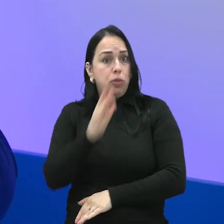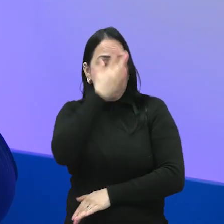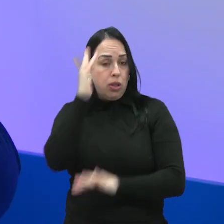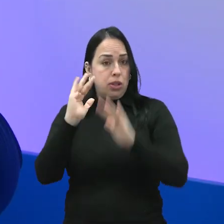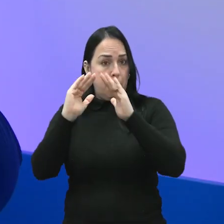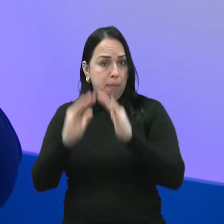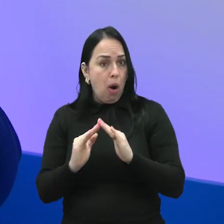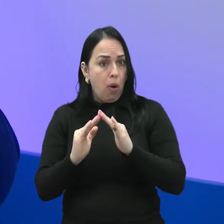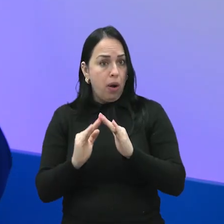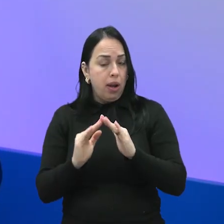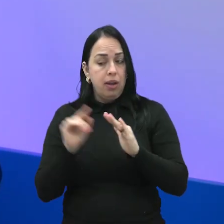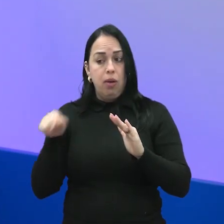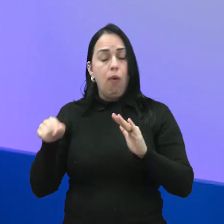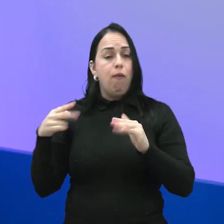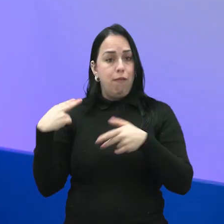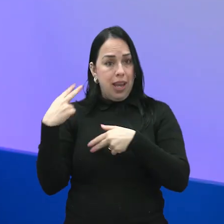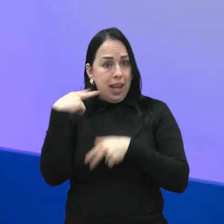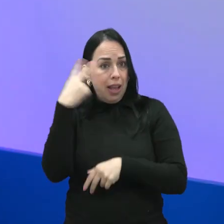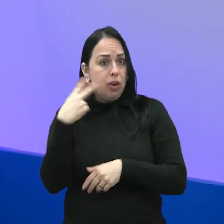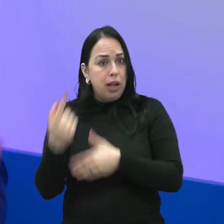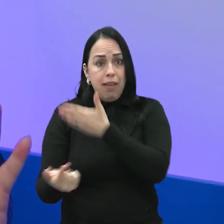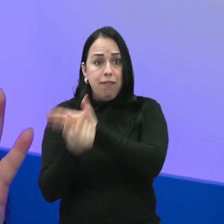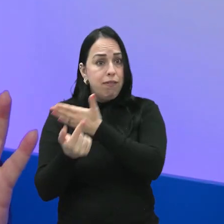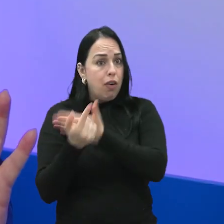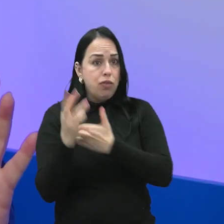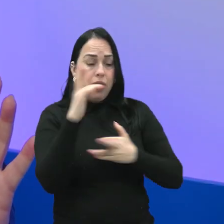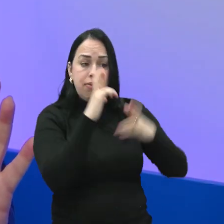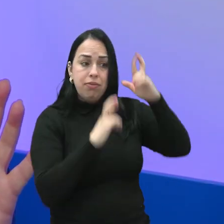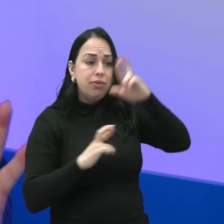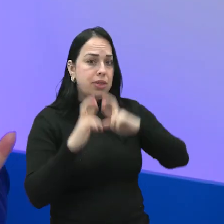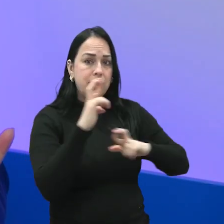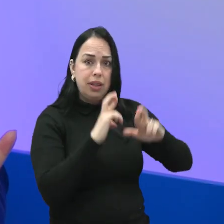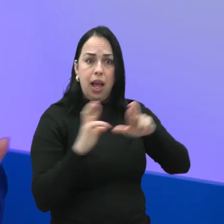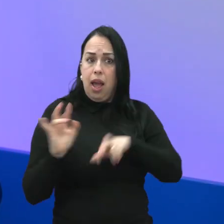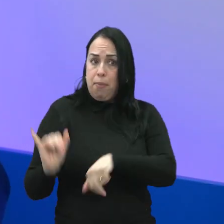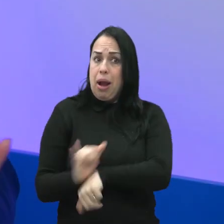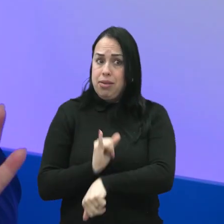específicas. O vereador tem essa função. Essa é a função fiscalizadora